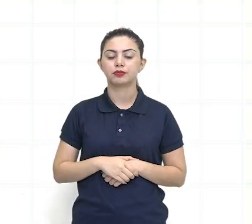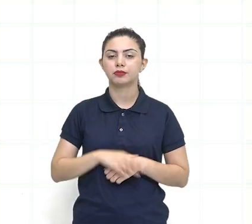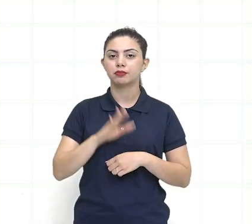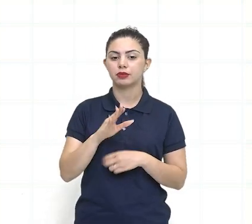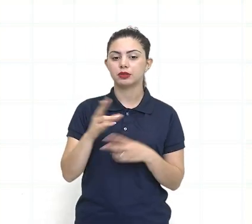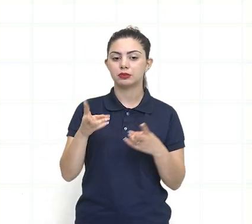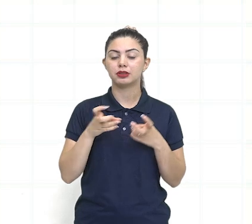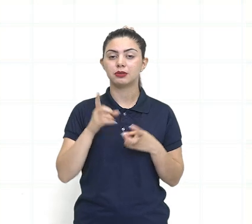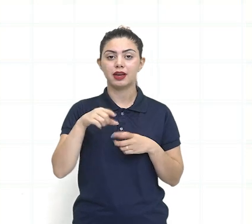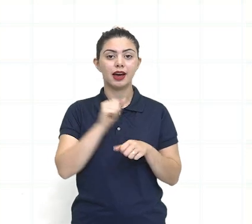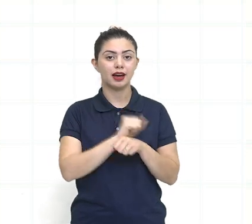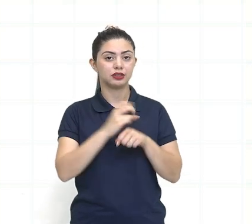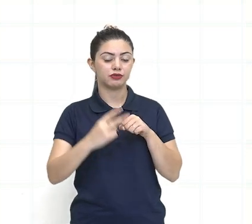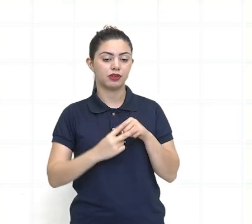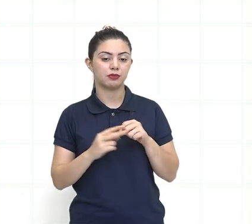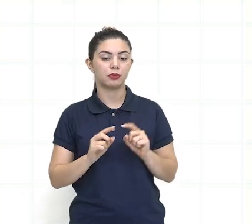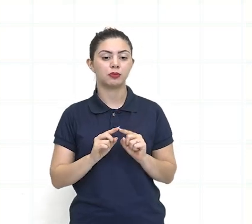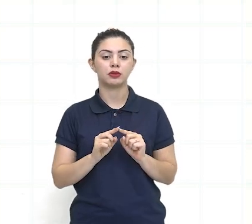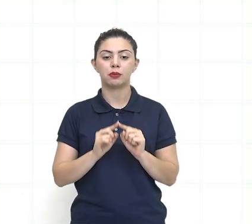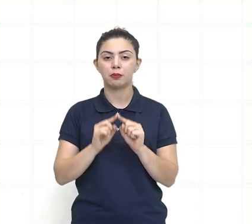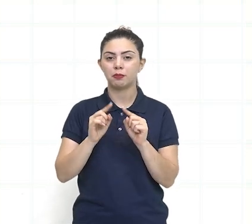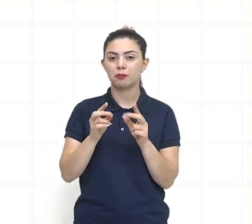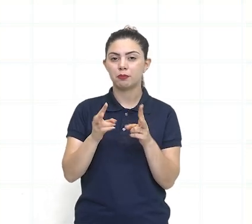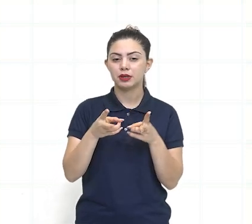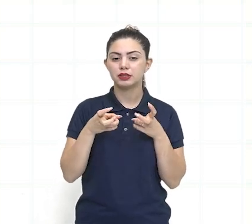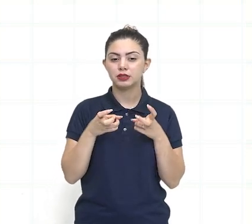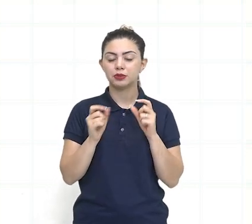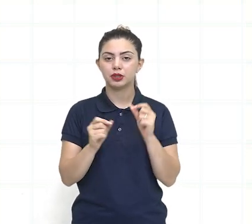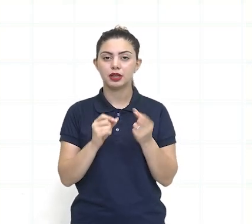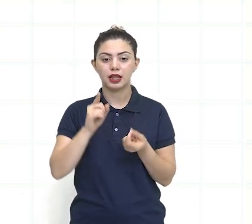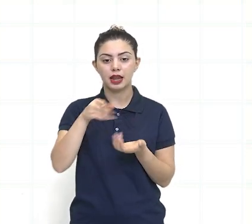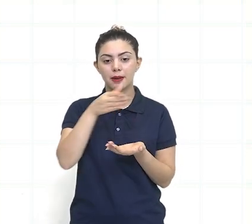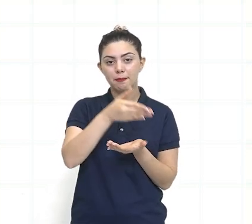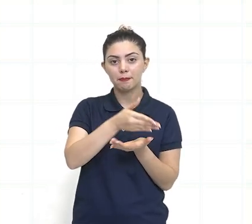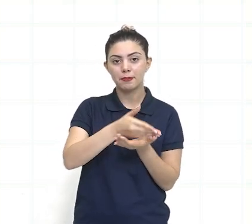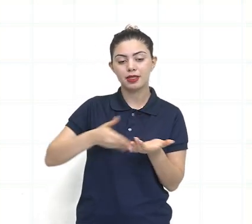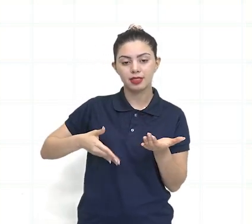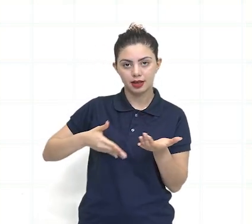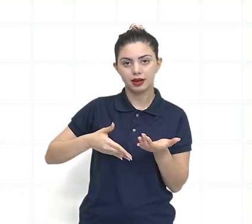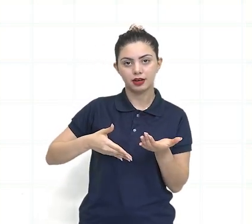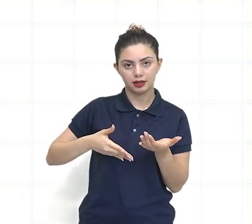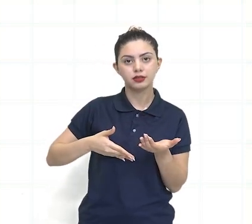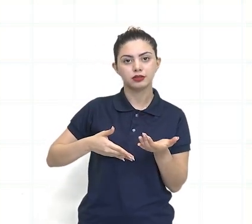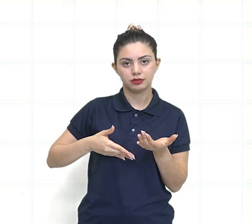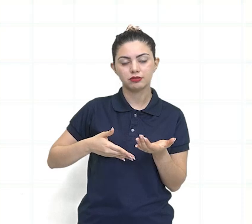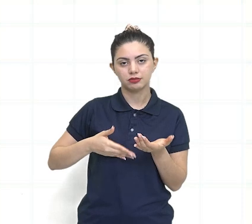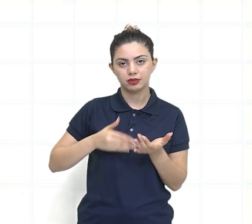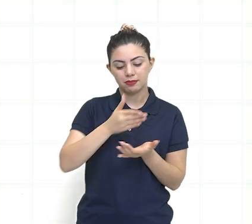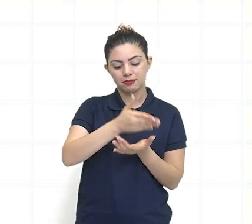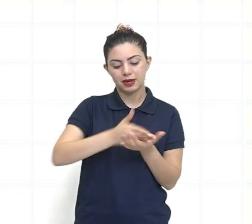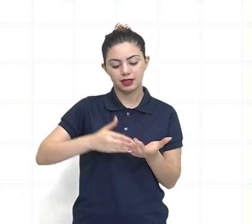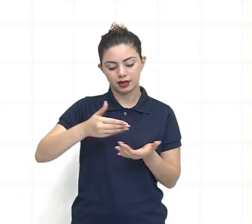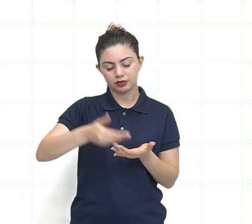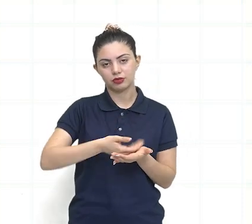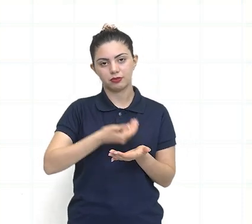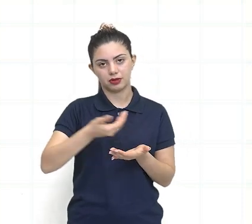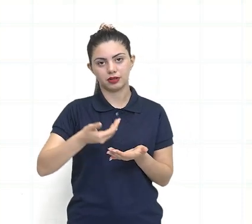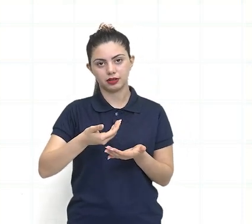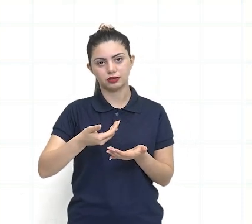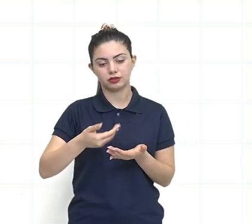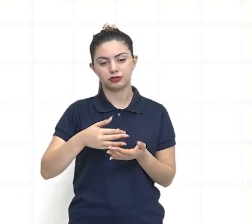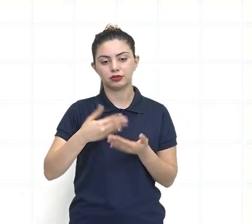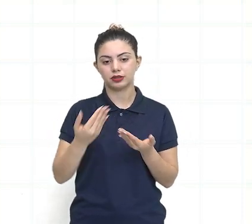eu digo comemos meio abacate, meio aqui está se referindo à metade do abacate. Então